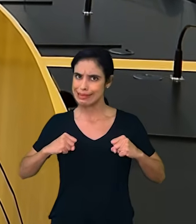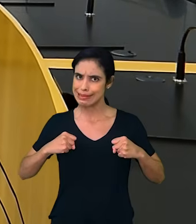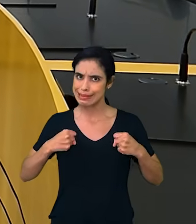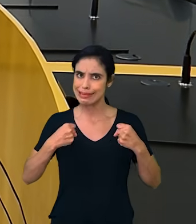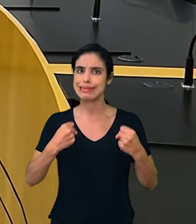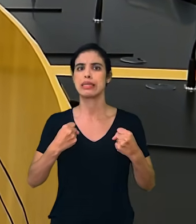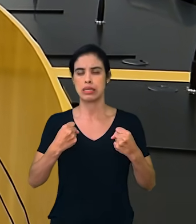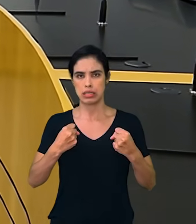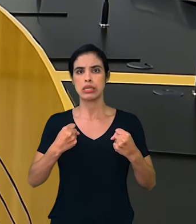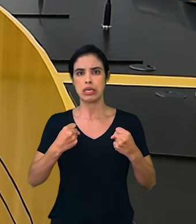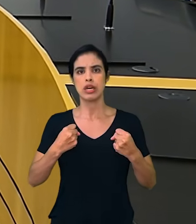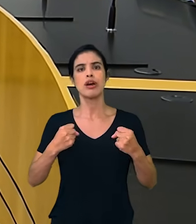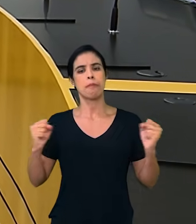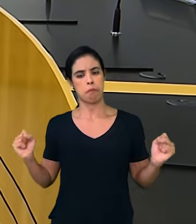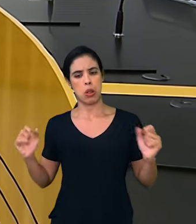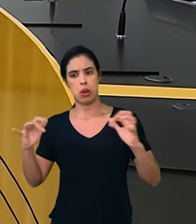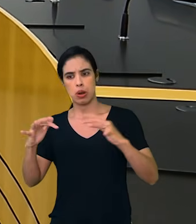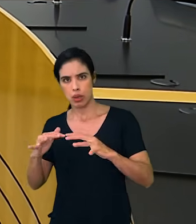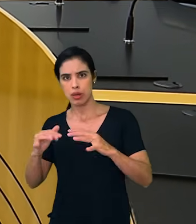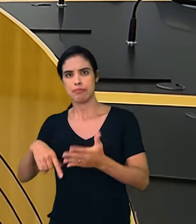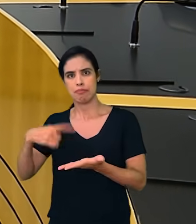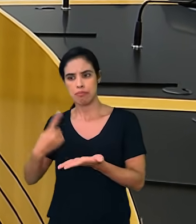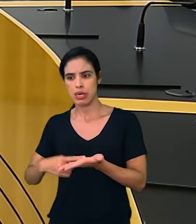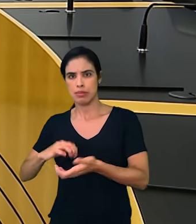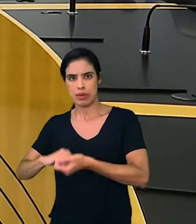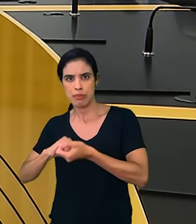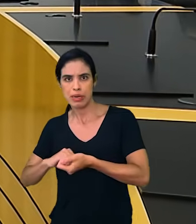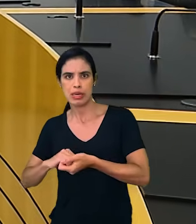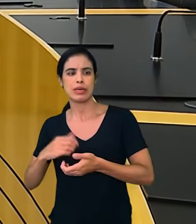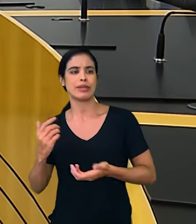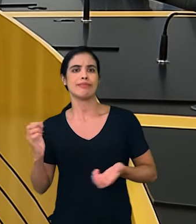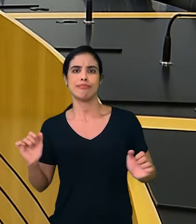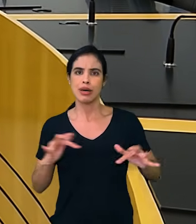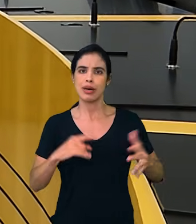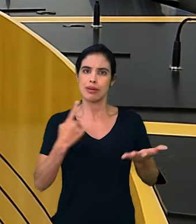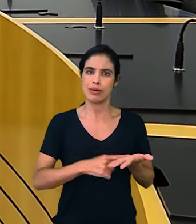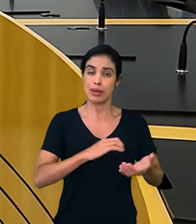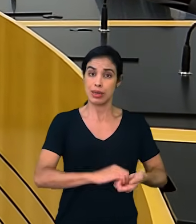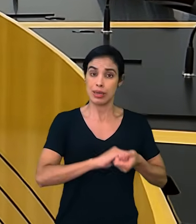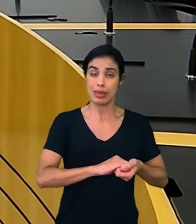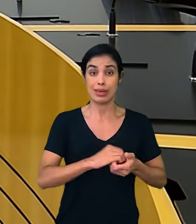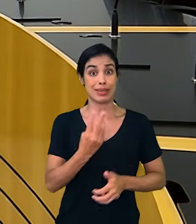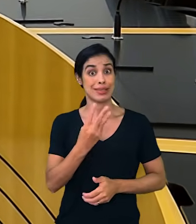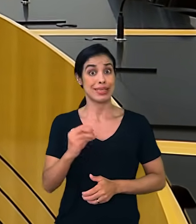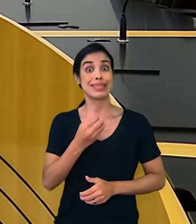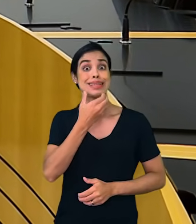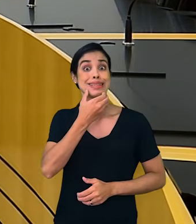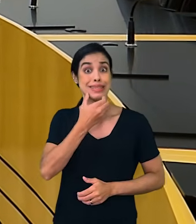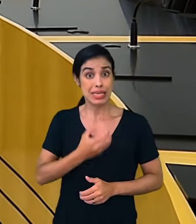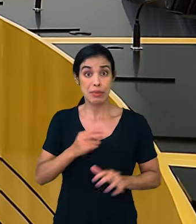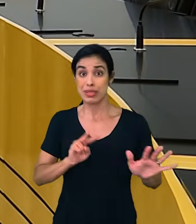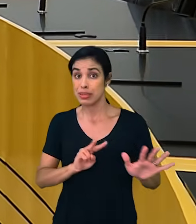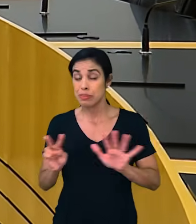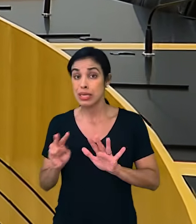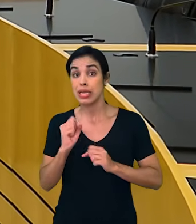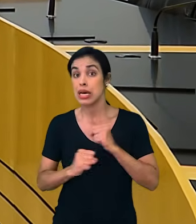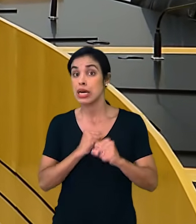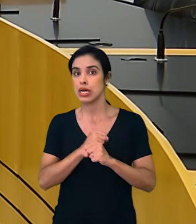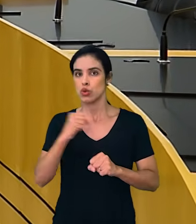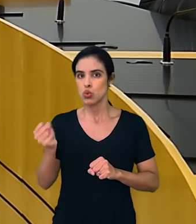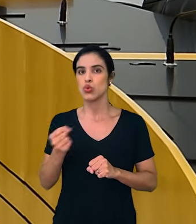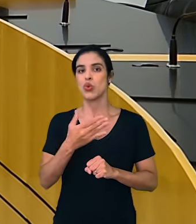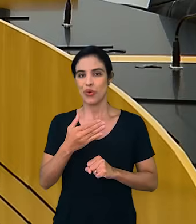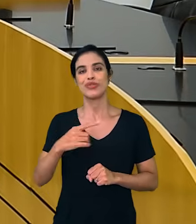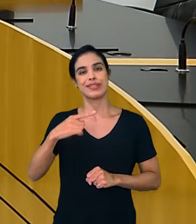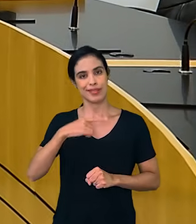de muitas outras sessões de mediação. Para se ter uma ideia, em 30 de dezembro, semana do Ano Novo, teve